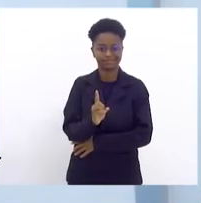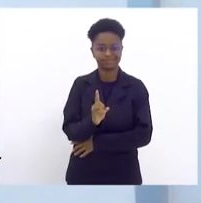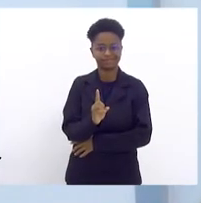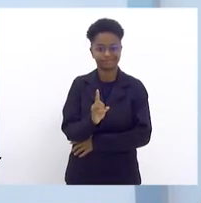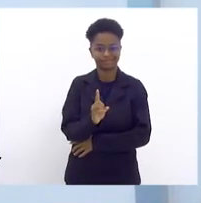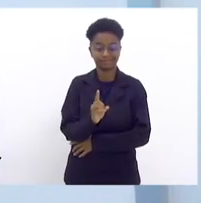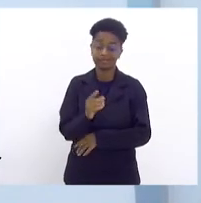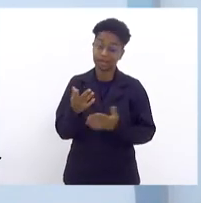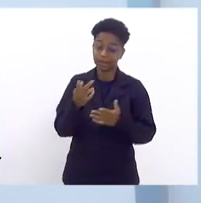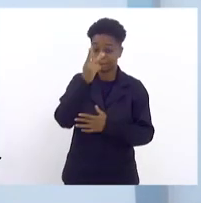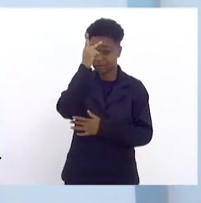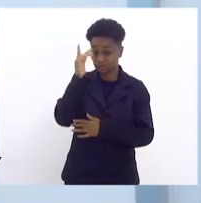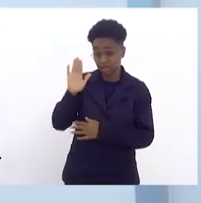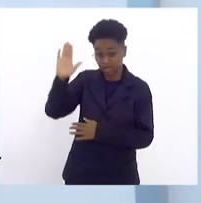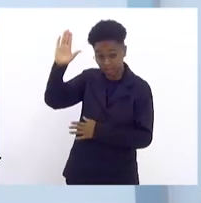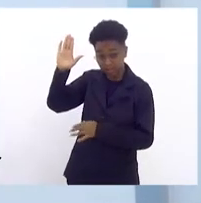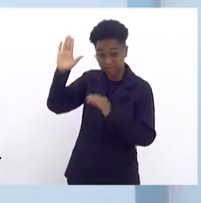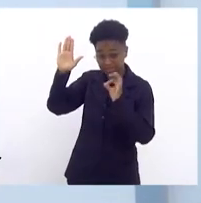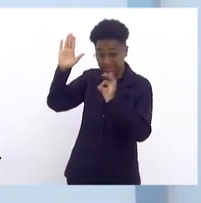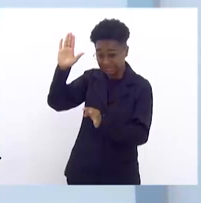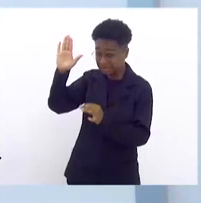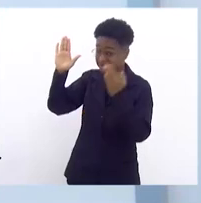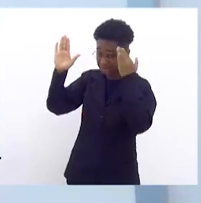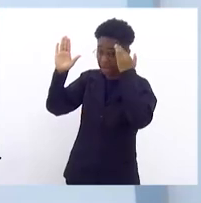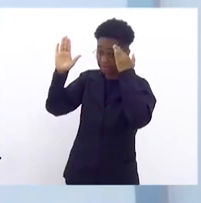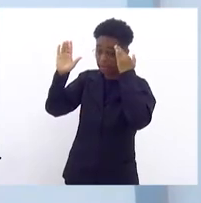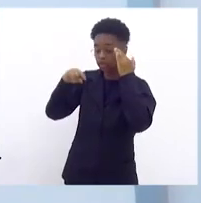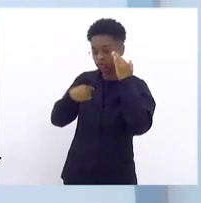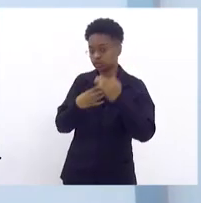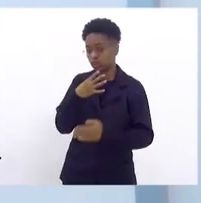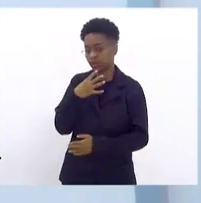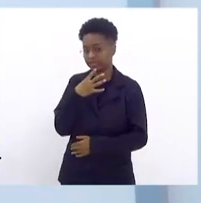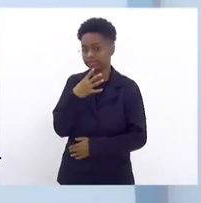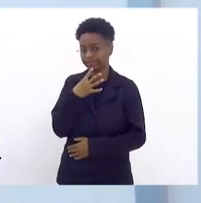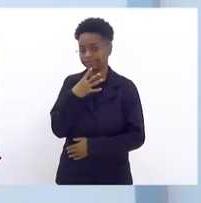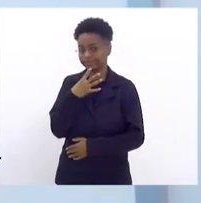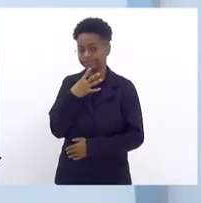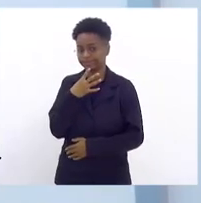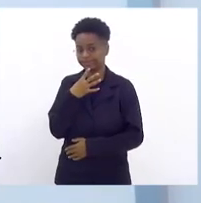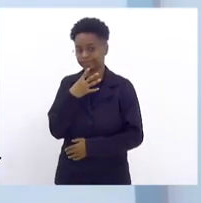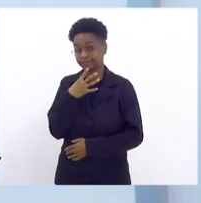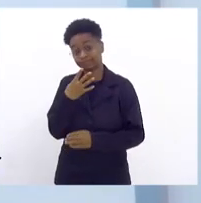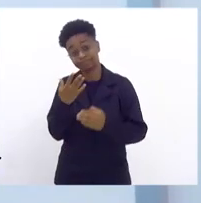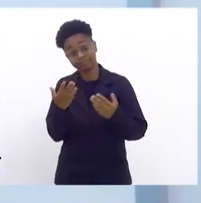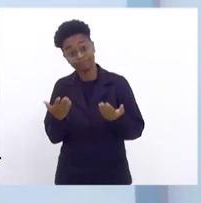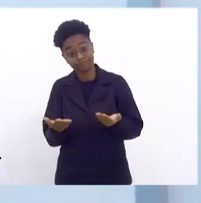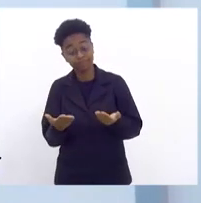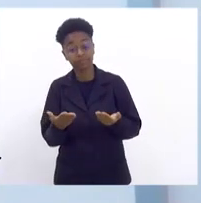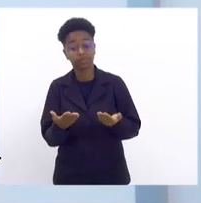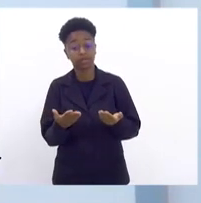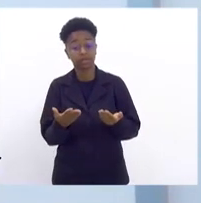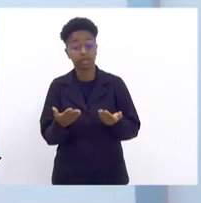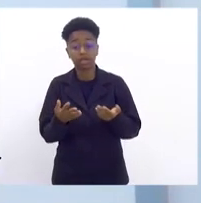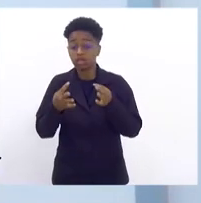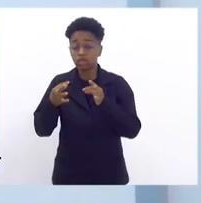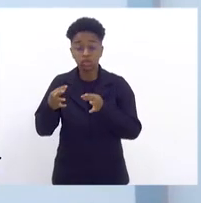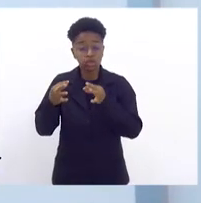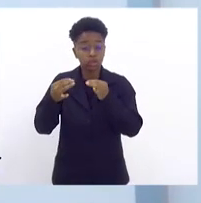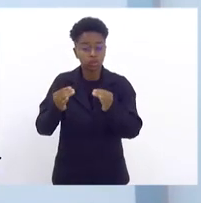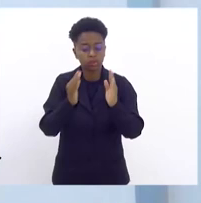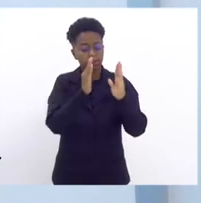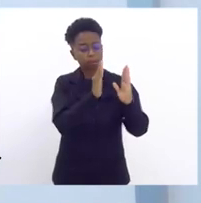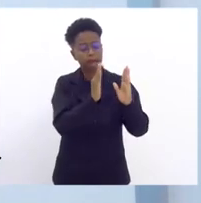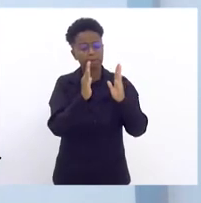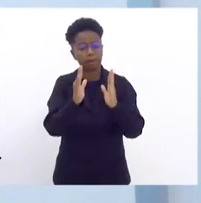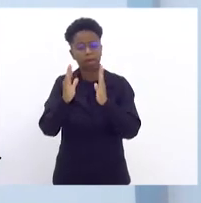e os que levantaram Realmente nós conhecemos né em todas as fases